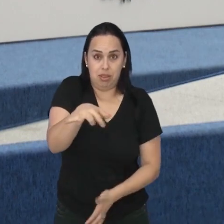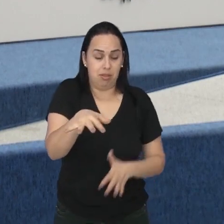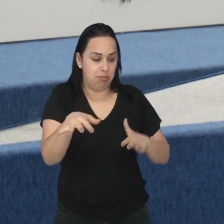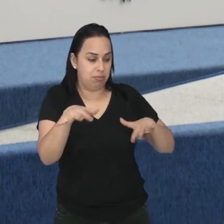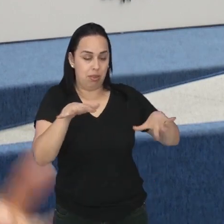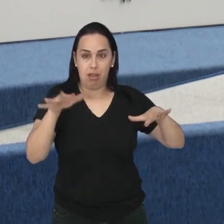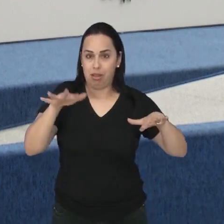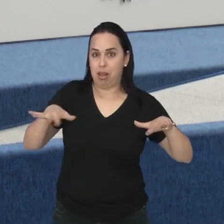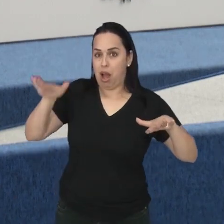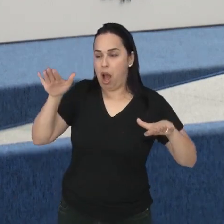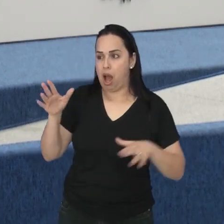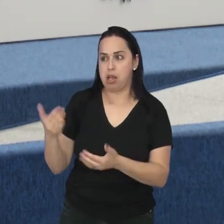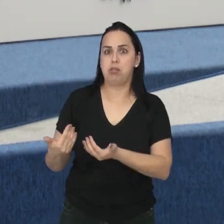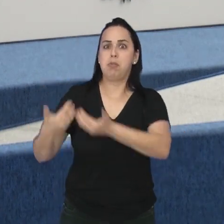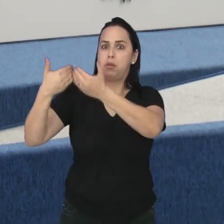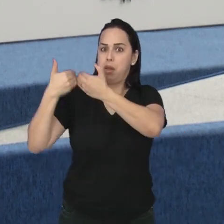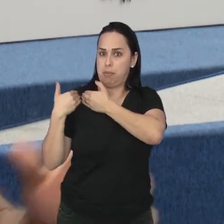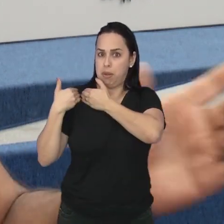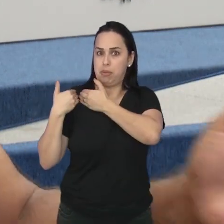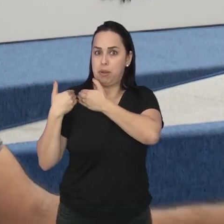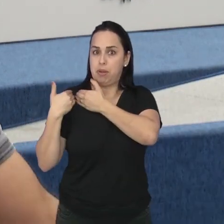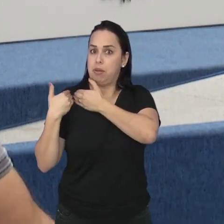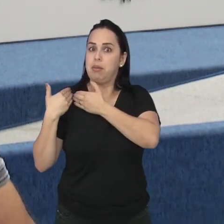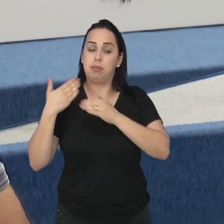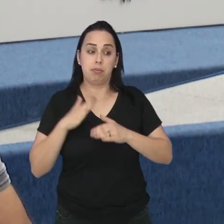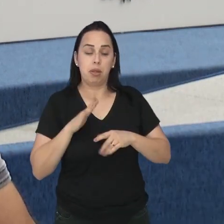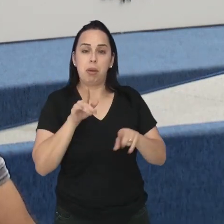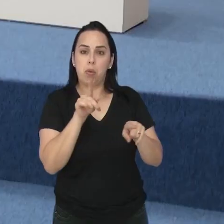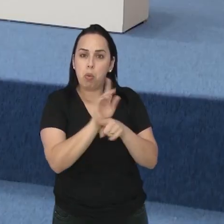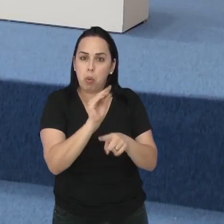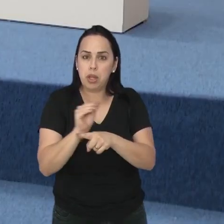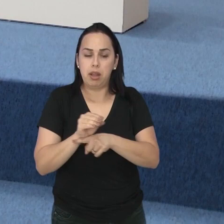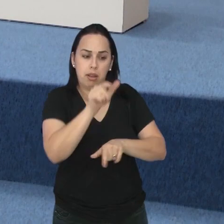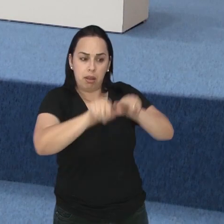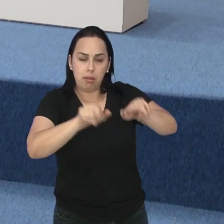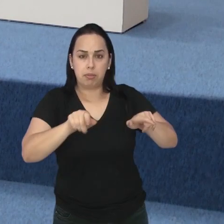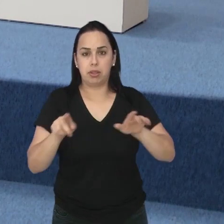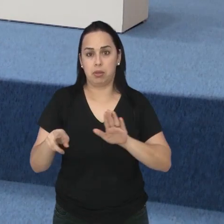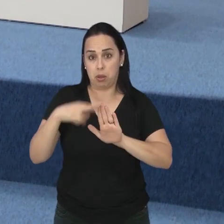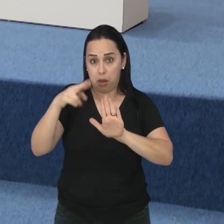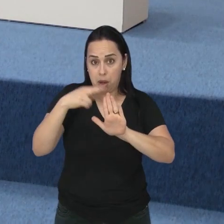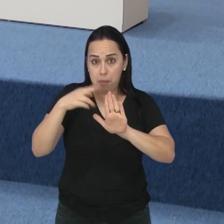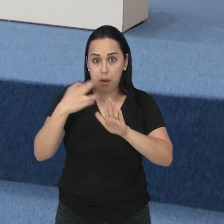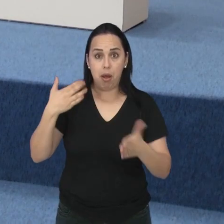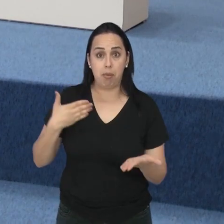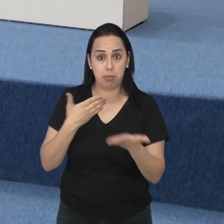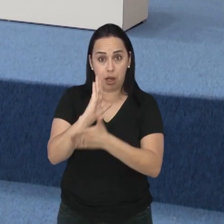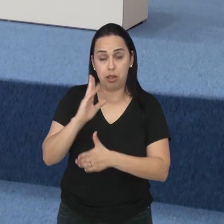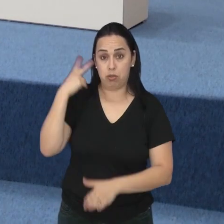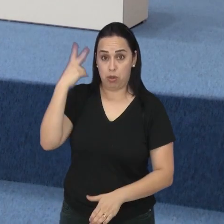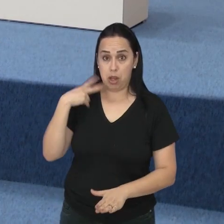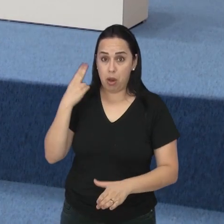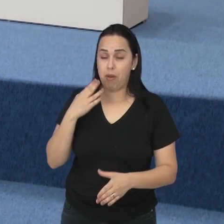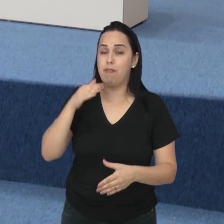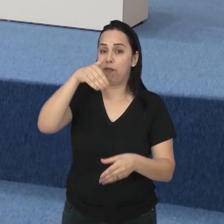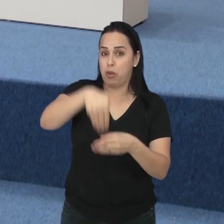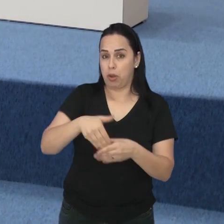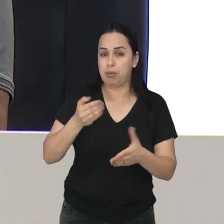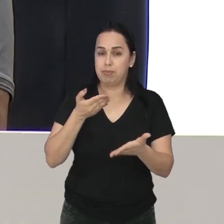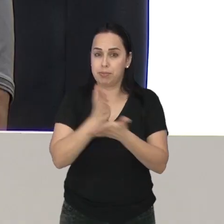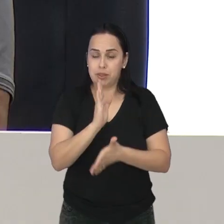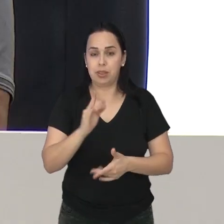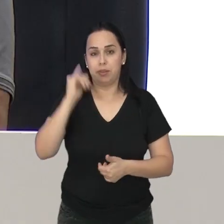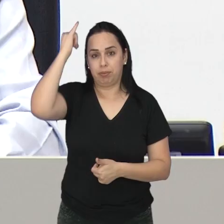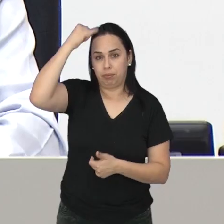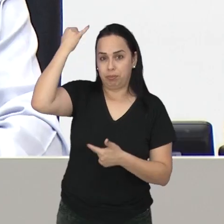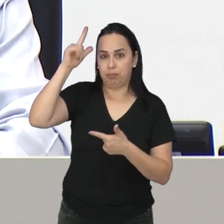da Sabesp, responsabilidade com o munícipe. O relatório aprovado recebeu parecer favorável dos vereadores